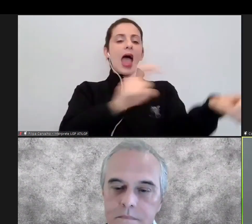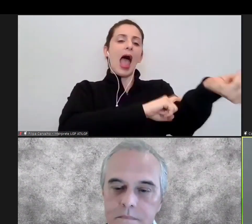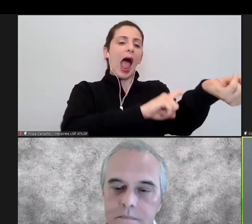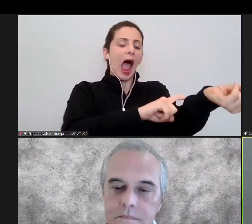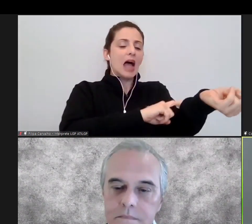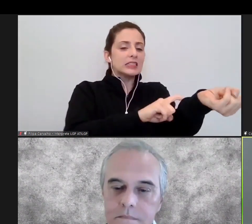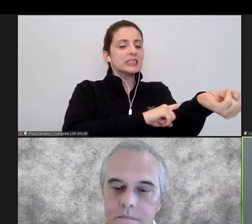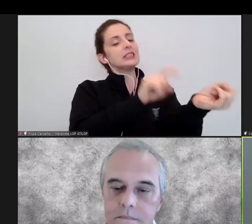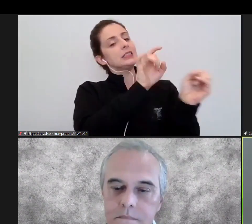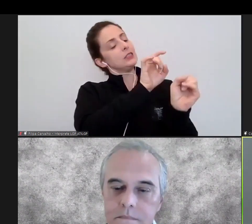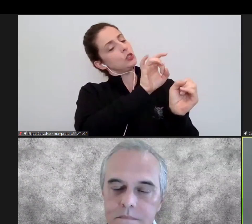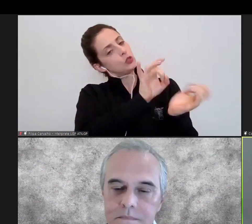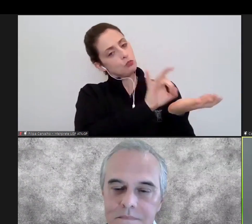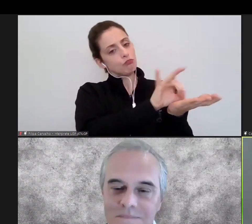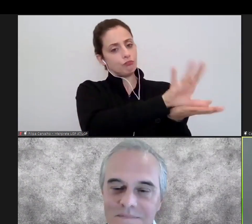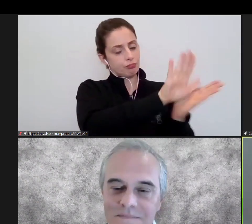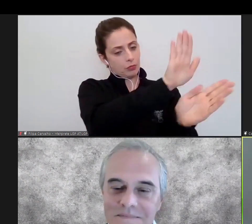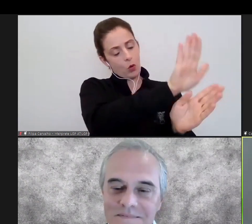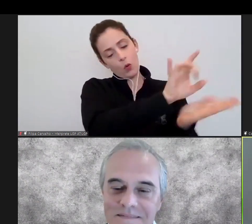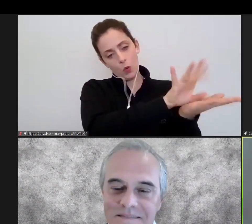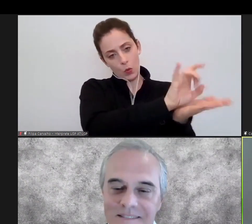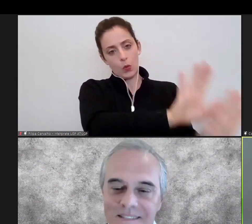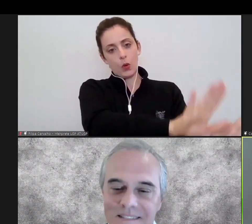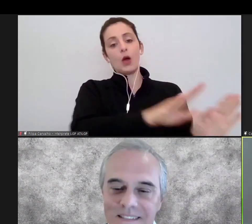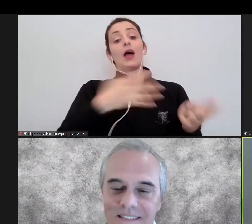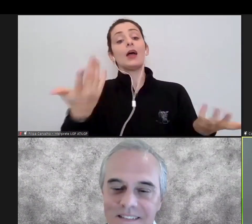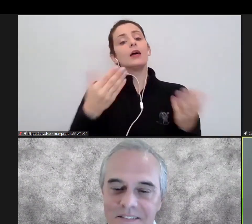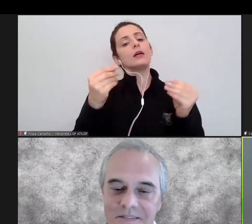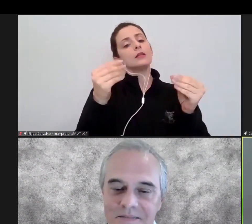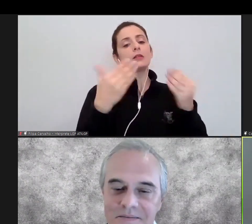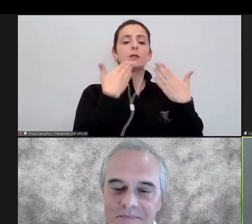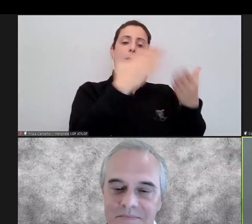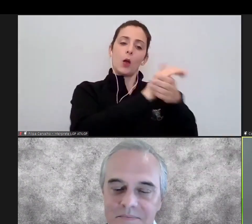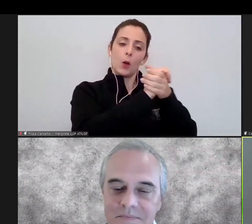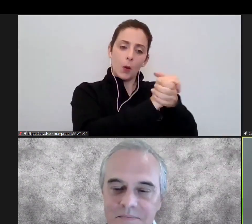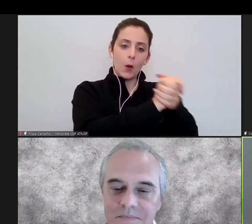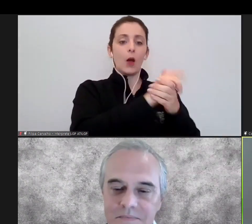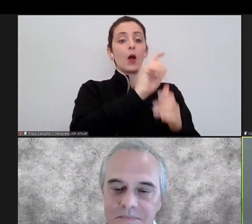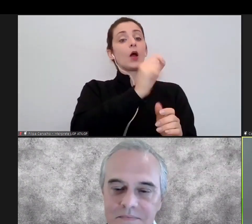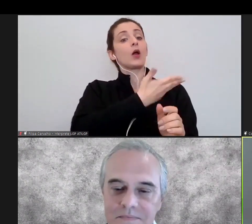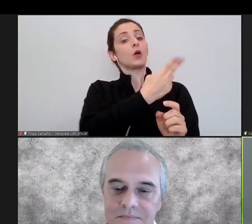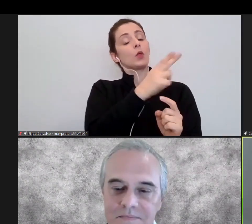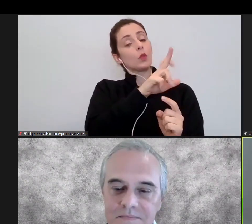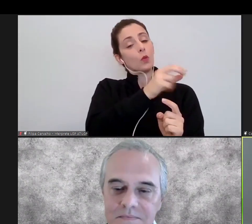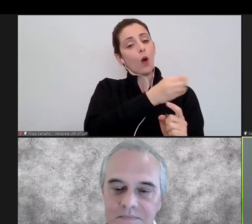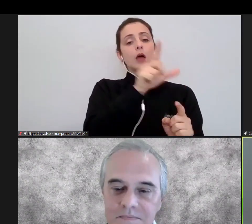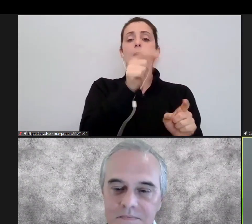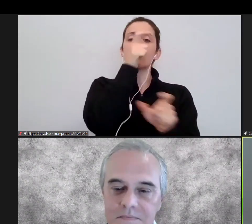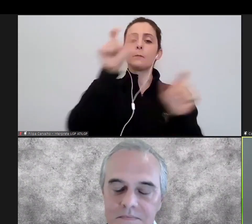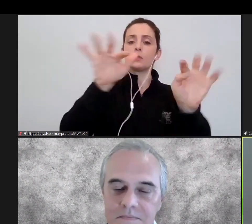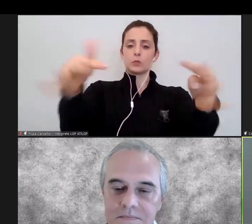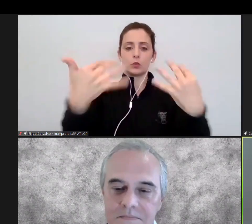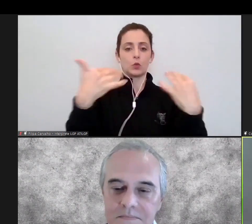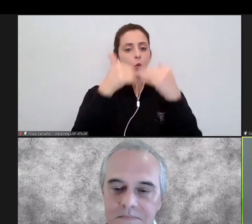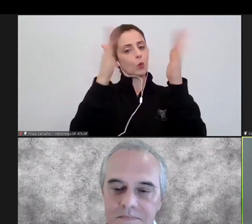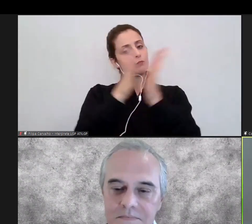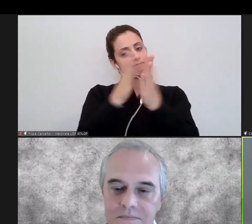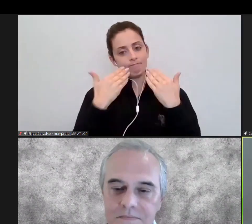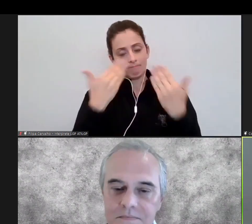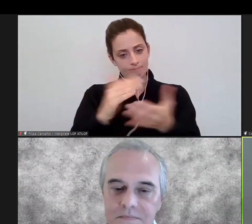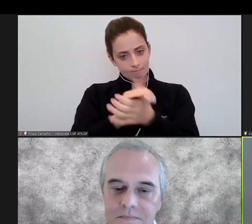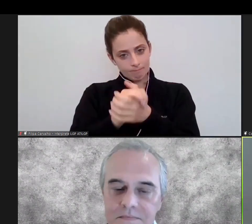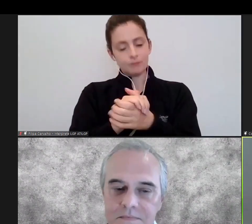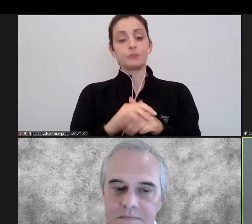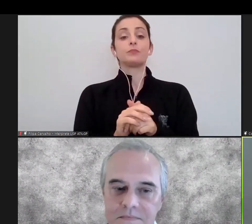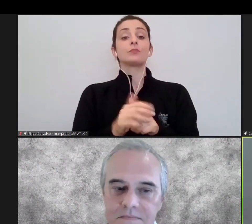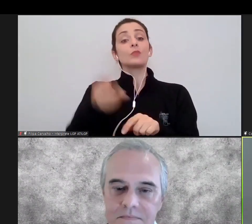ainda de cumprimentar o Dr. Eduardo Homem da Costa, assim como todas as pessoas que estão a assistir online. Como